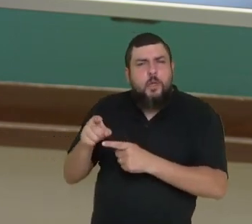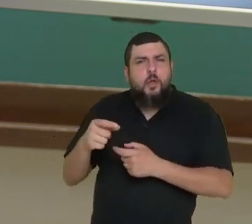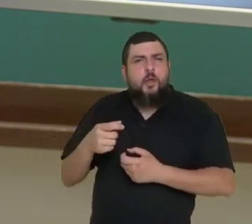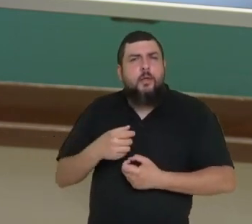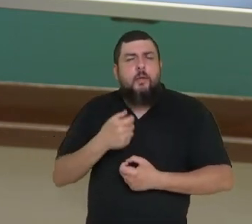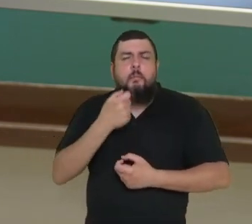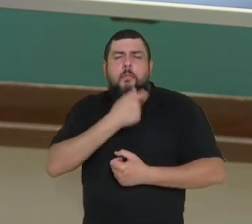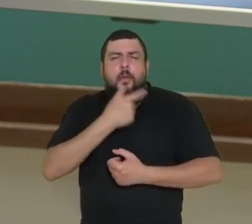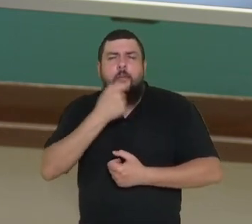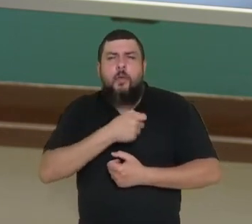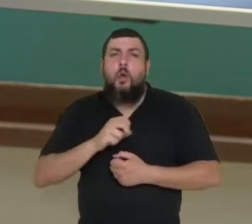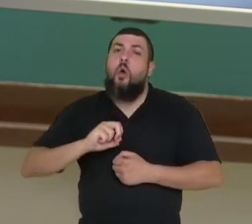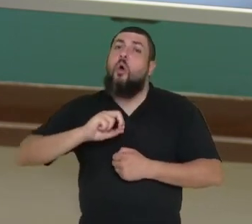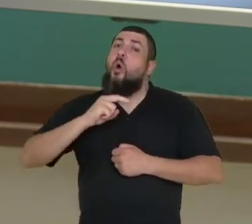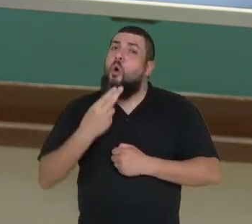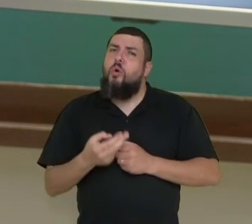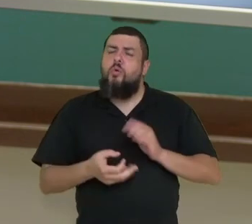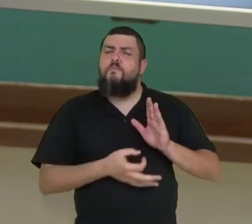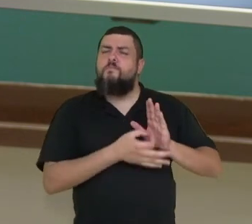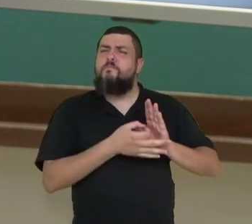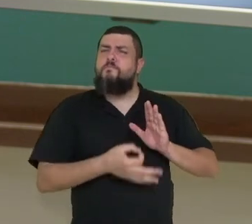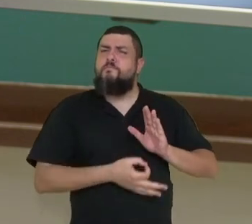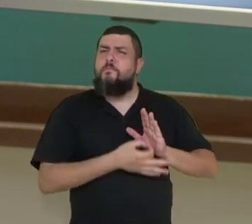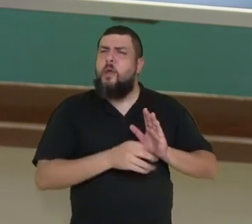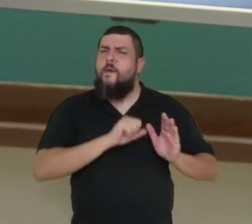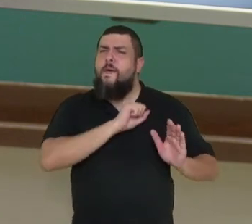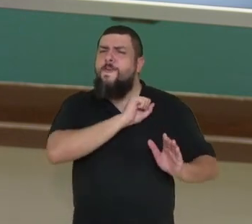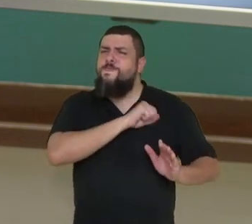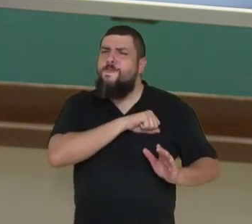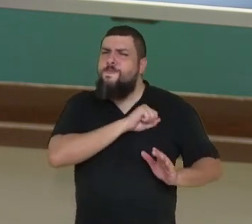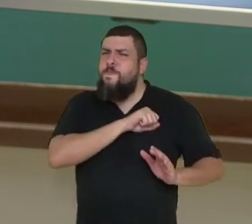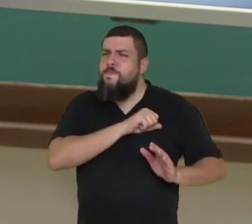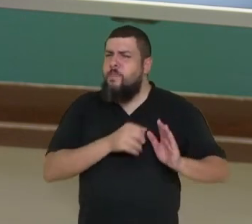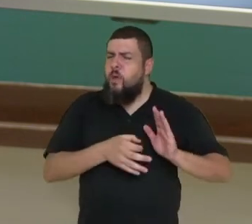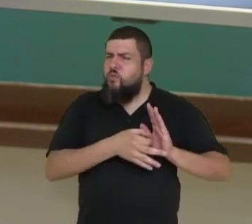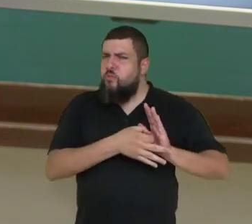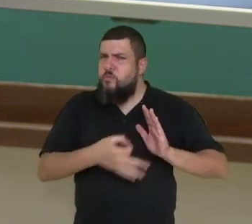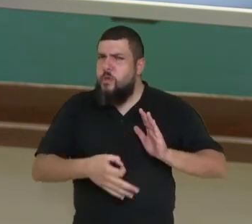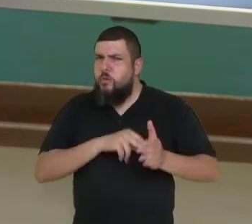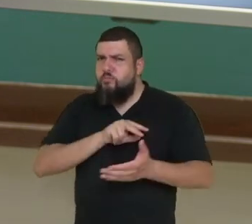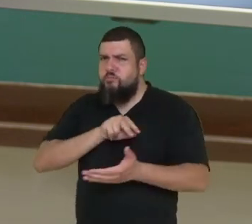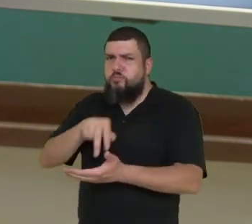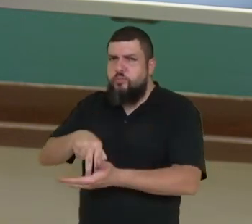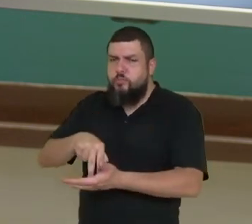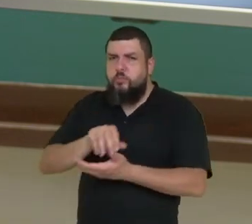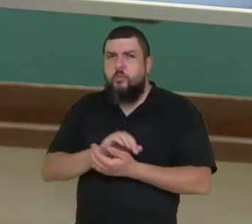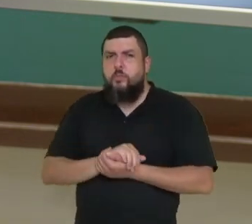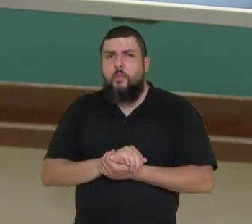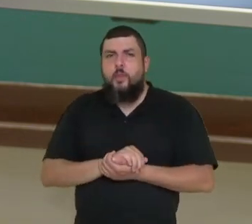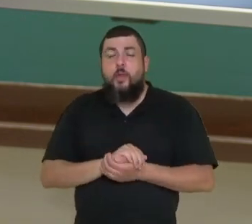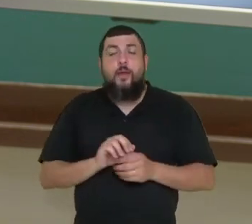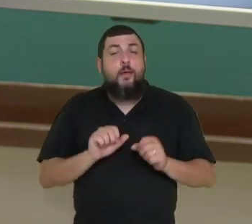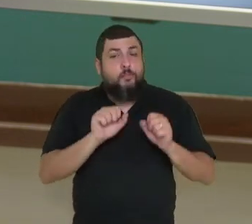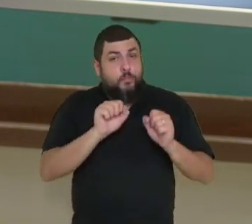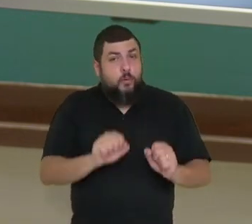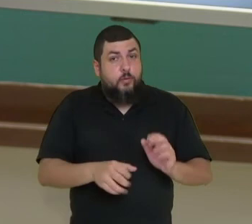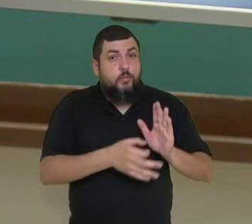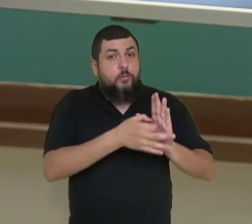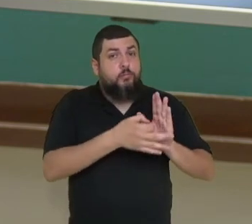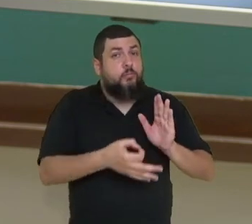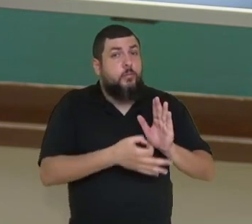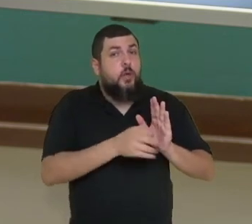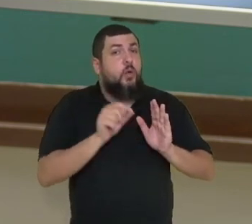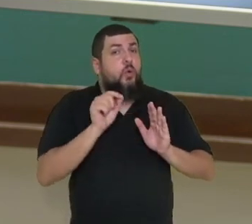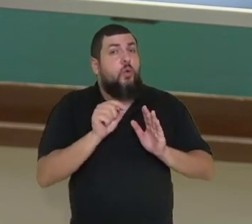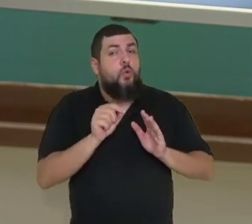fazer uma crítica de uma forma satirizada, uma forma irônica, certo? Essa crítica pode ser, de repente, a um